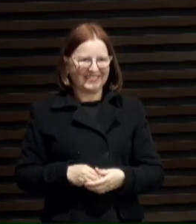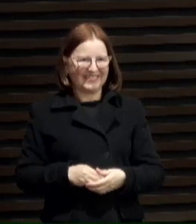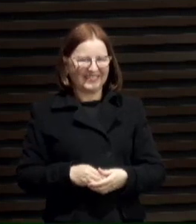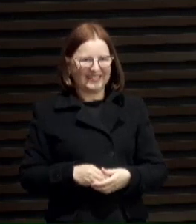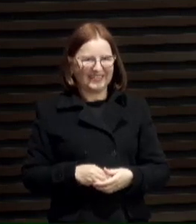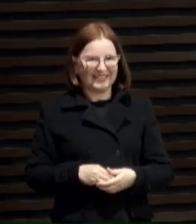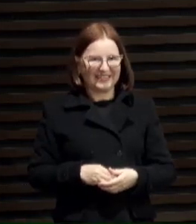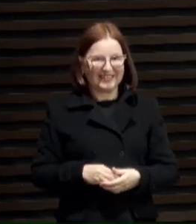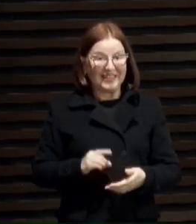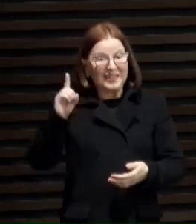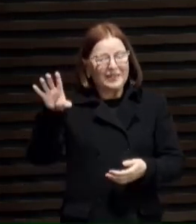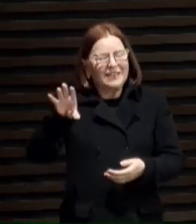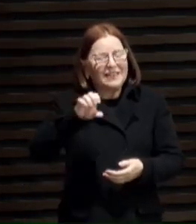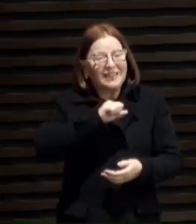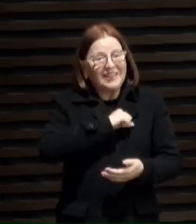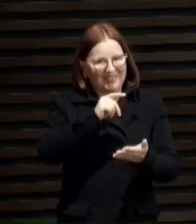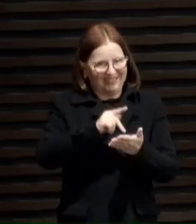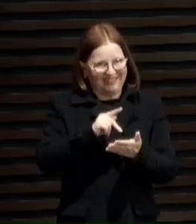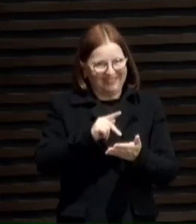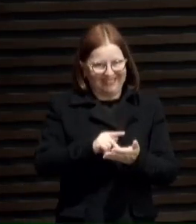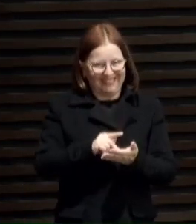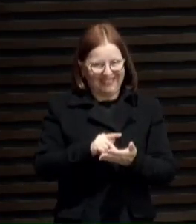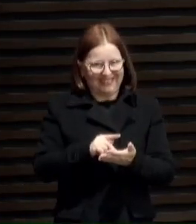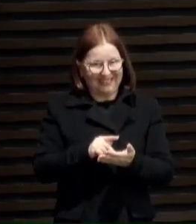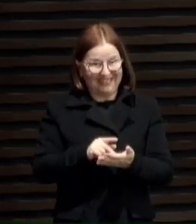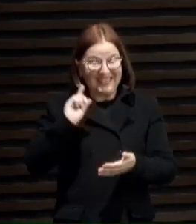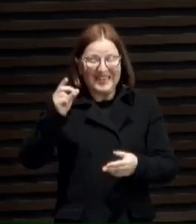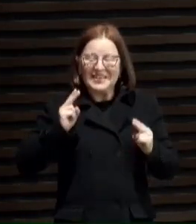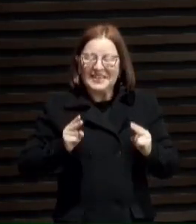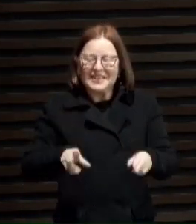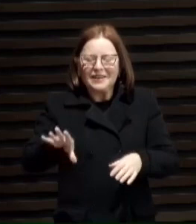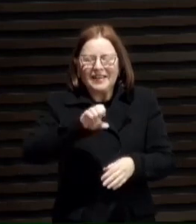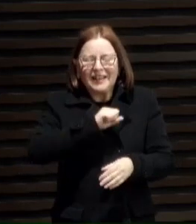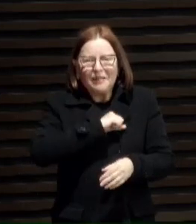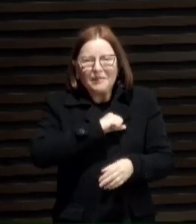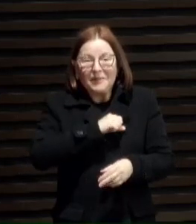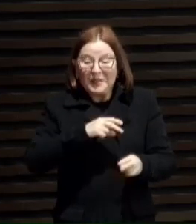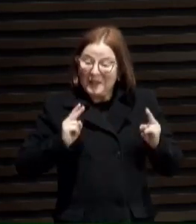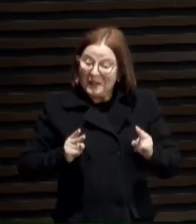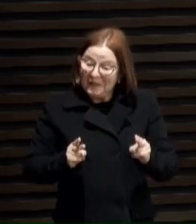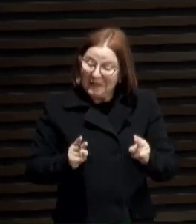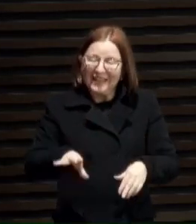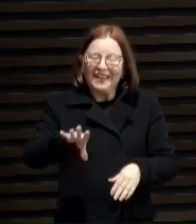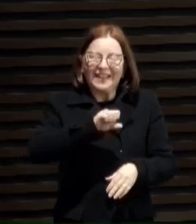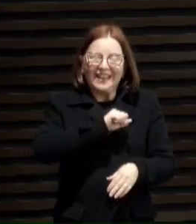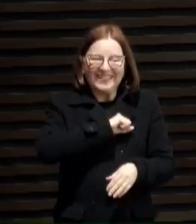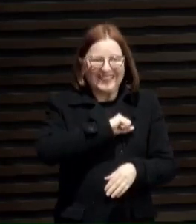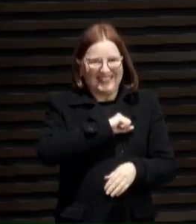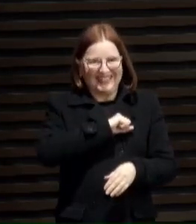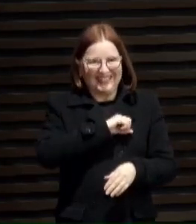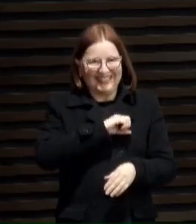E Deus nos ama. Ele sempre amou e vai amar continuamente. Deus